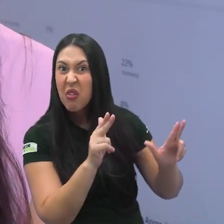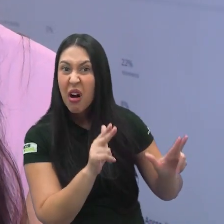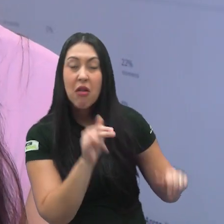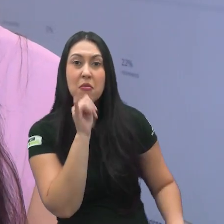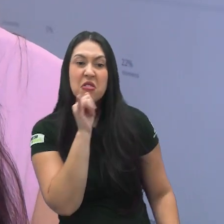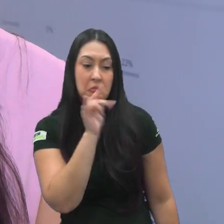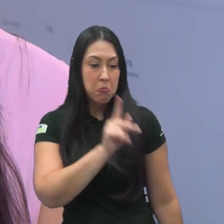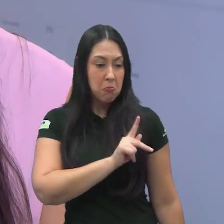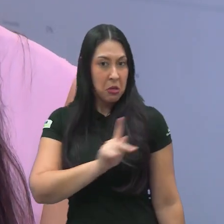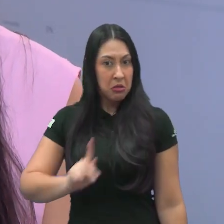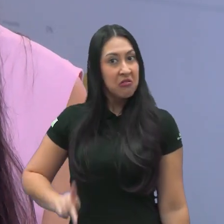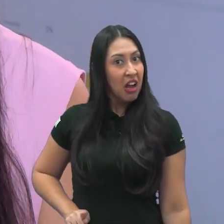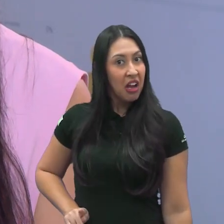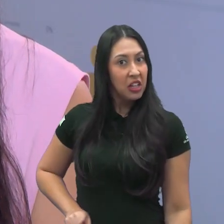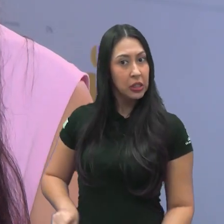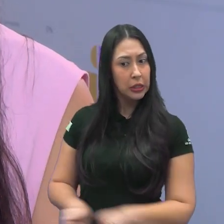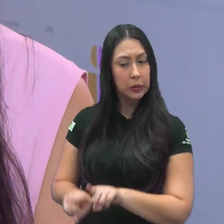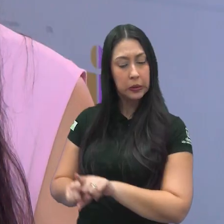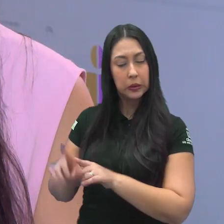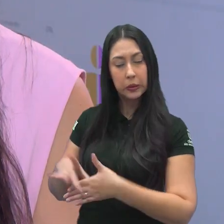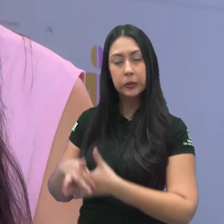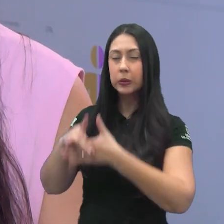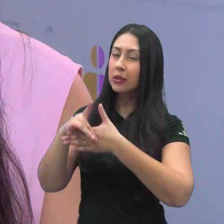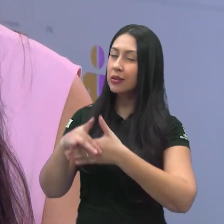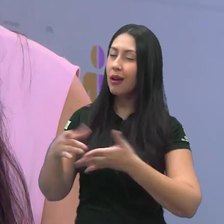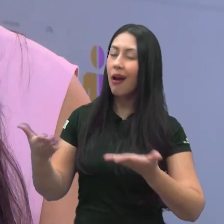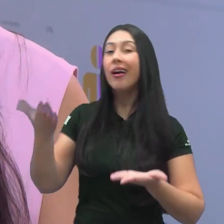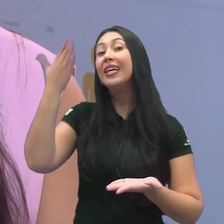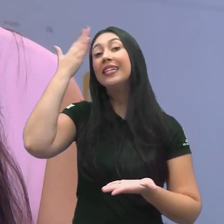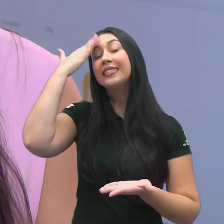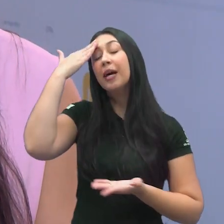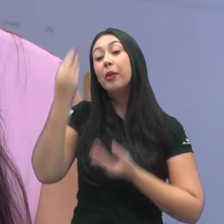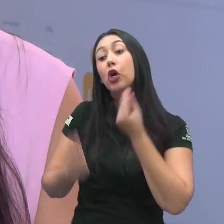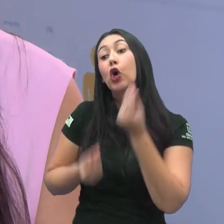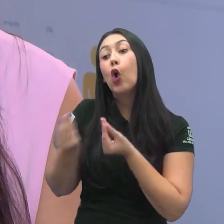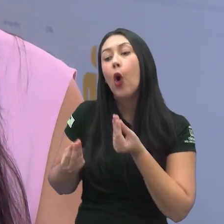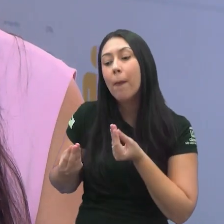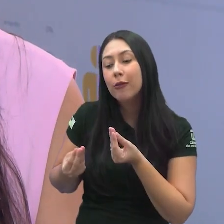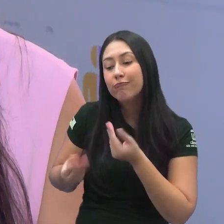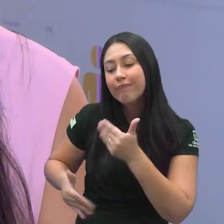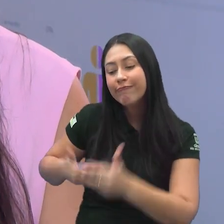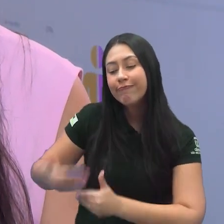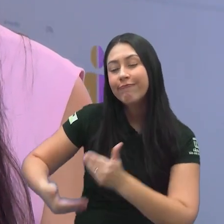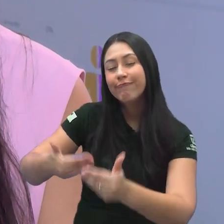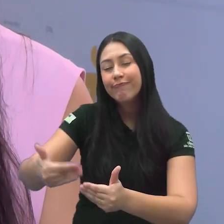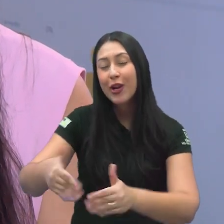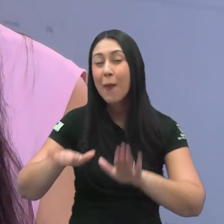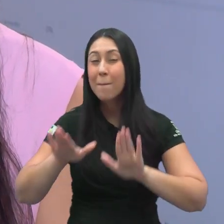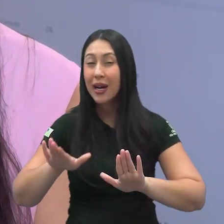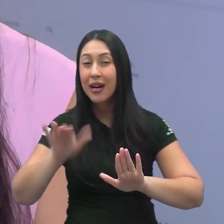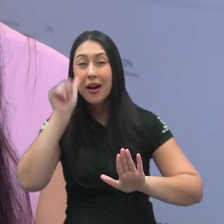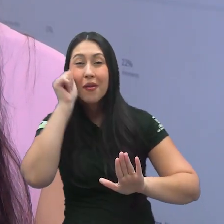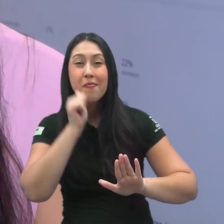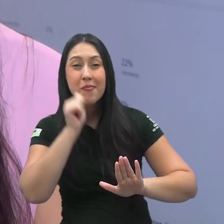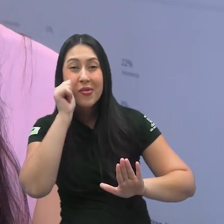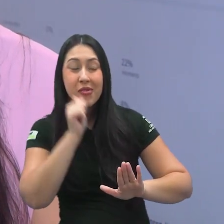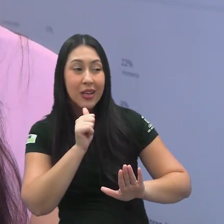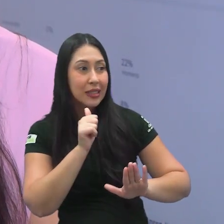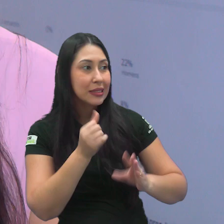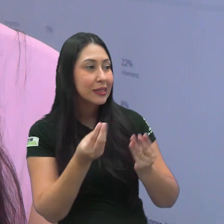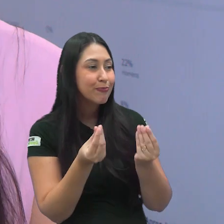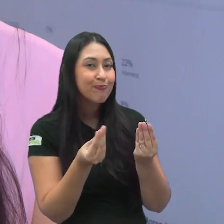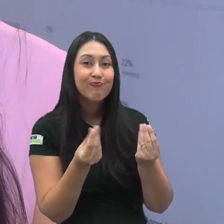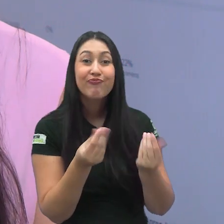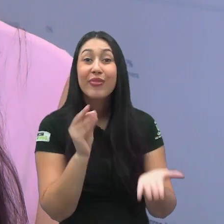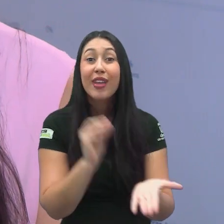homens presidentes do Brasil, homens em cargos de liderança, então você sabe qual caminho que você tem que trilhar. Quando você é mulher numa área masculina,